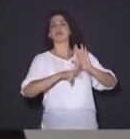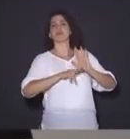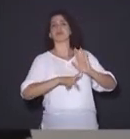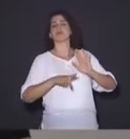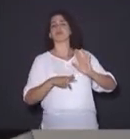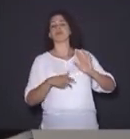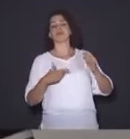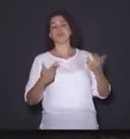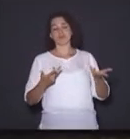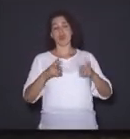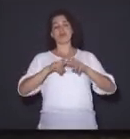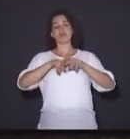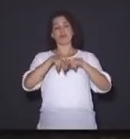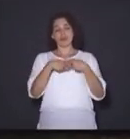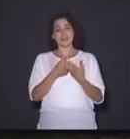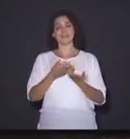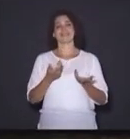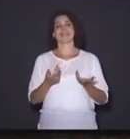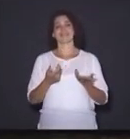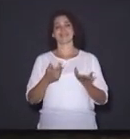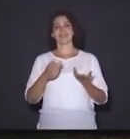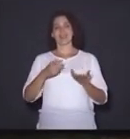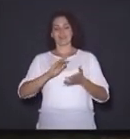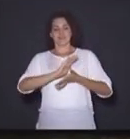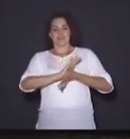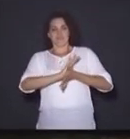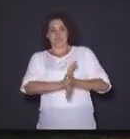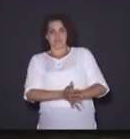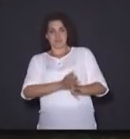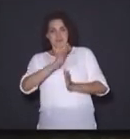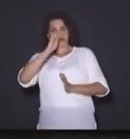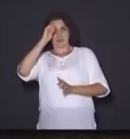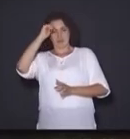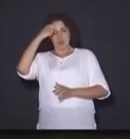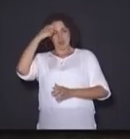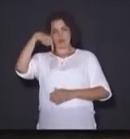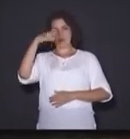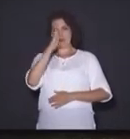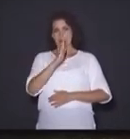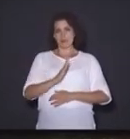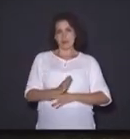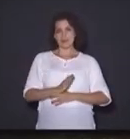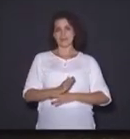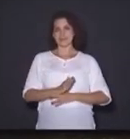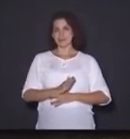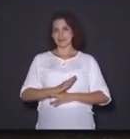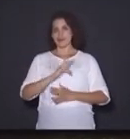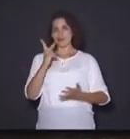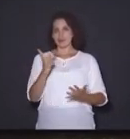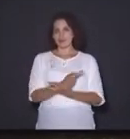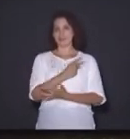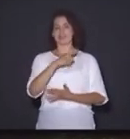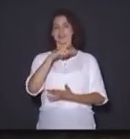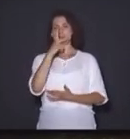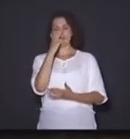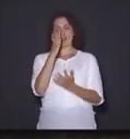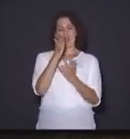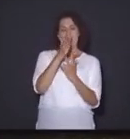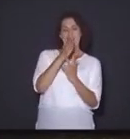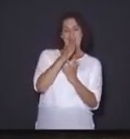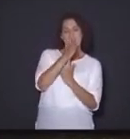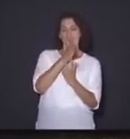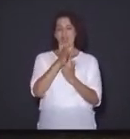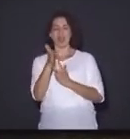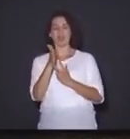do racismo brasileiro porque o racismo brasileiro essa coisas idiotas e ambígua que eu falo com vocês é disso que